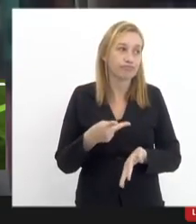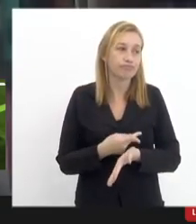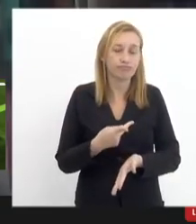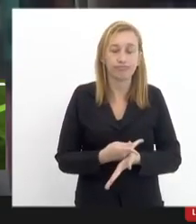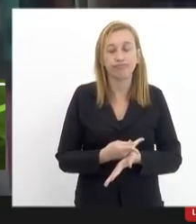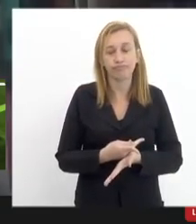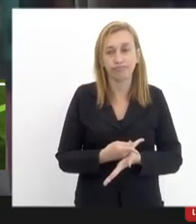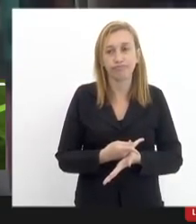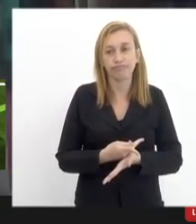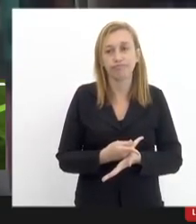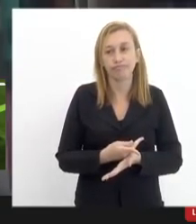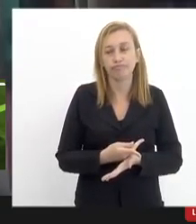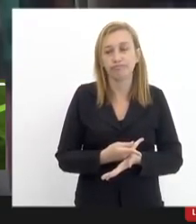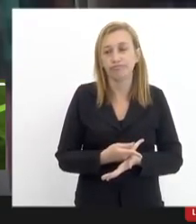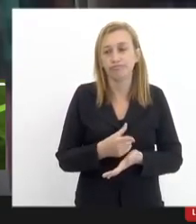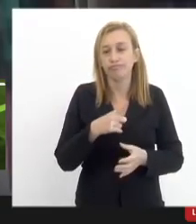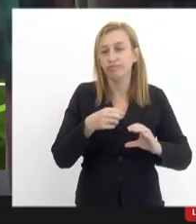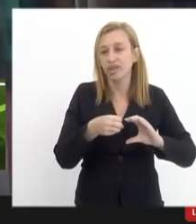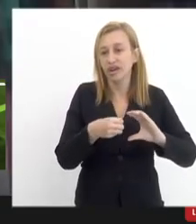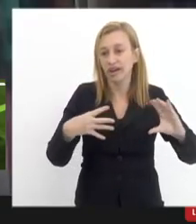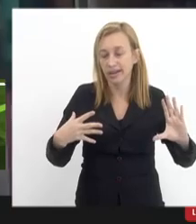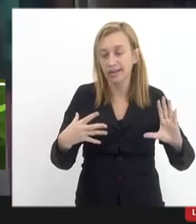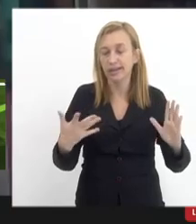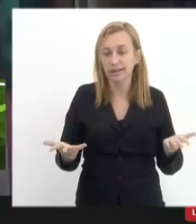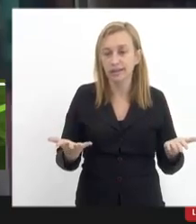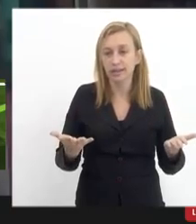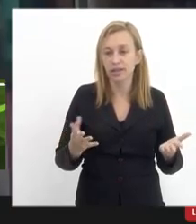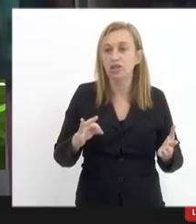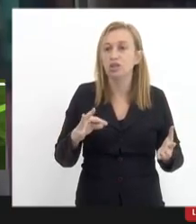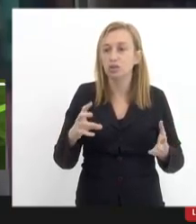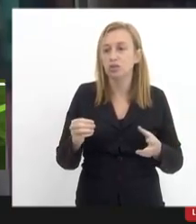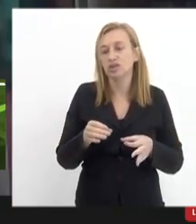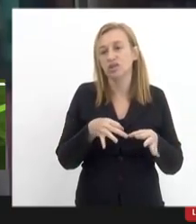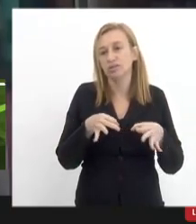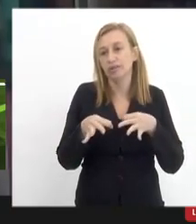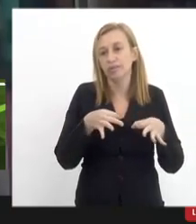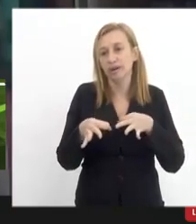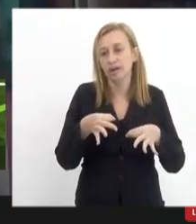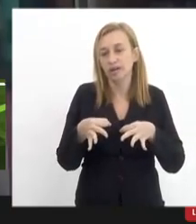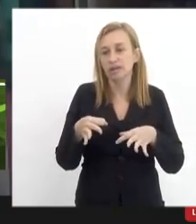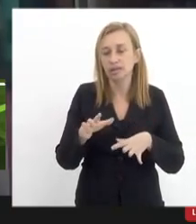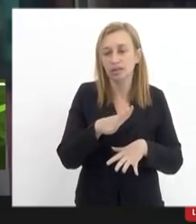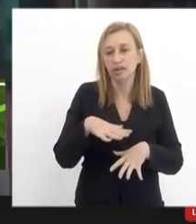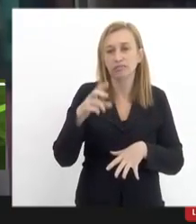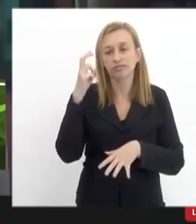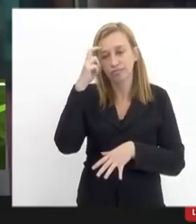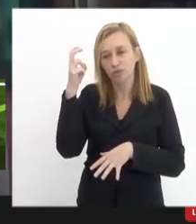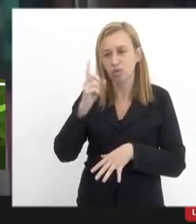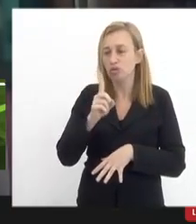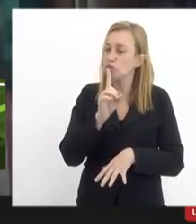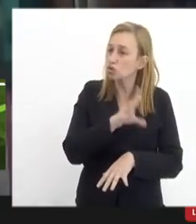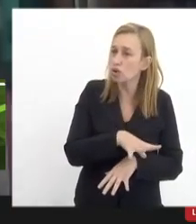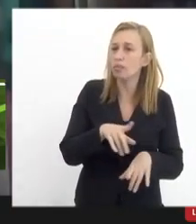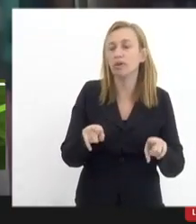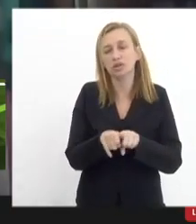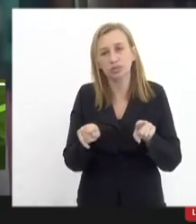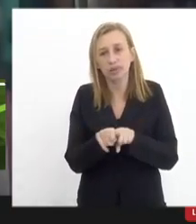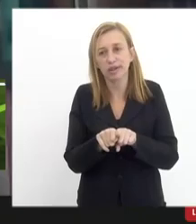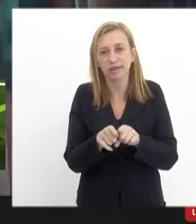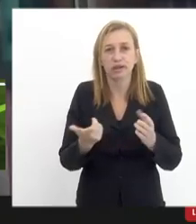bem característica aquilo que tem sido feito, pelo menos no âmbito da cultura, e não só da cultura, por conta